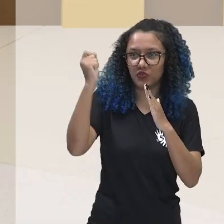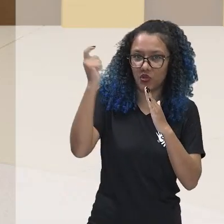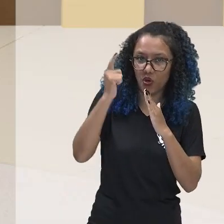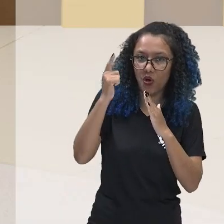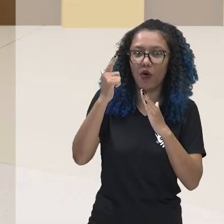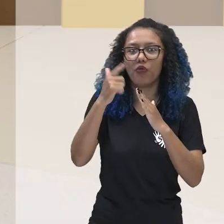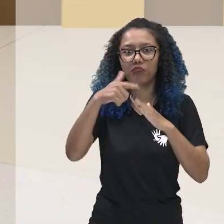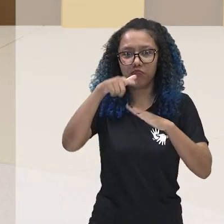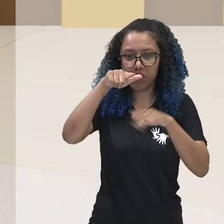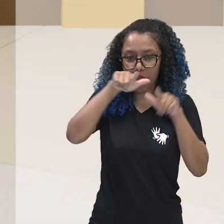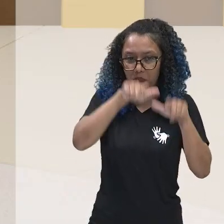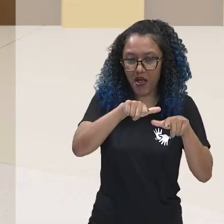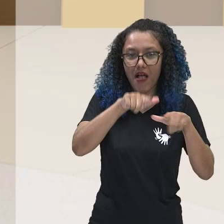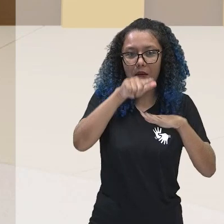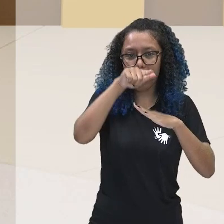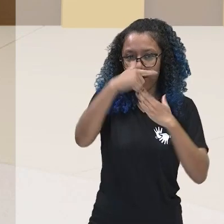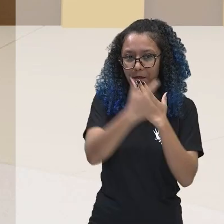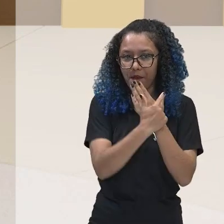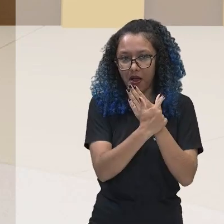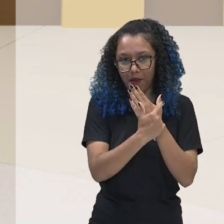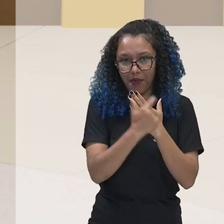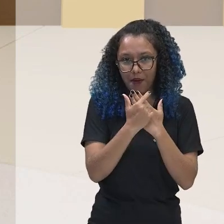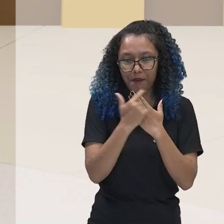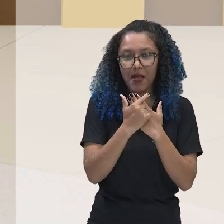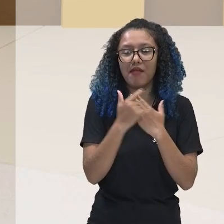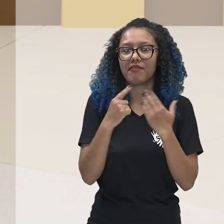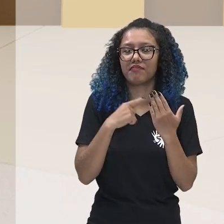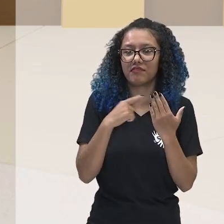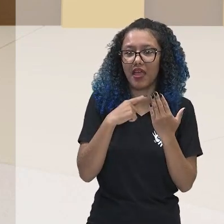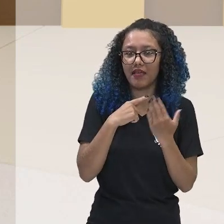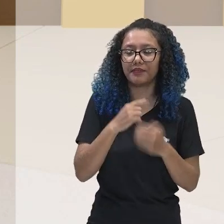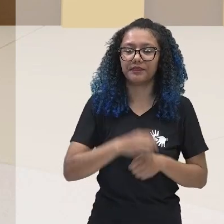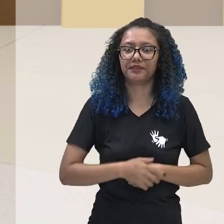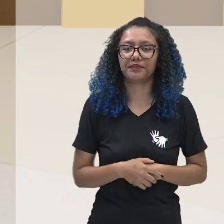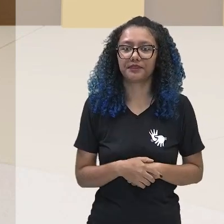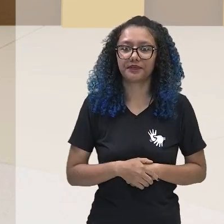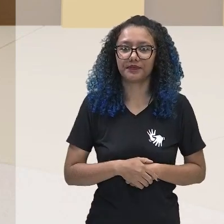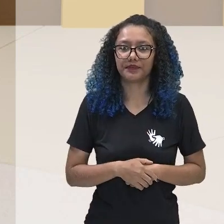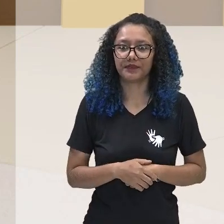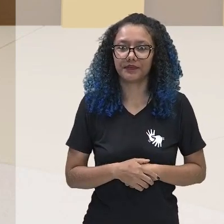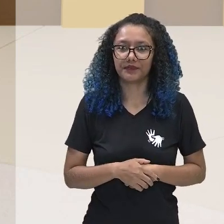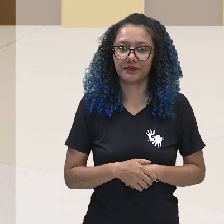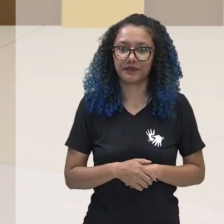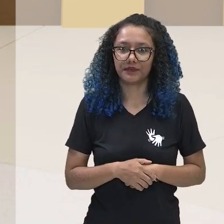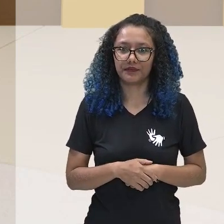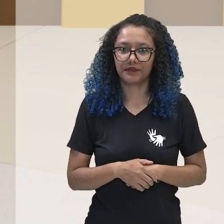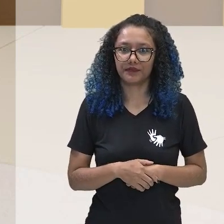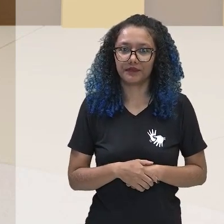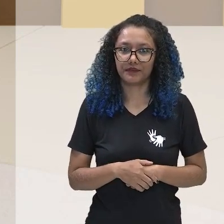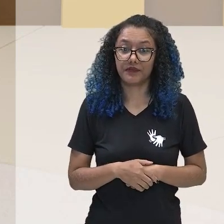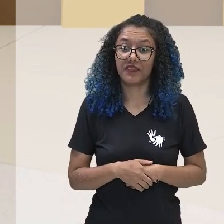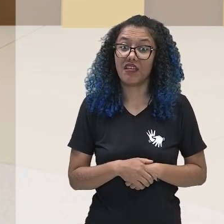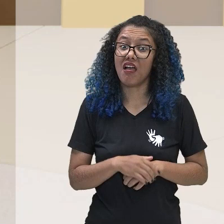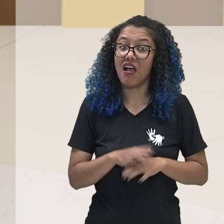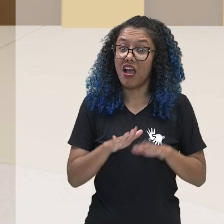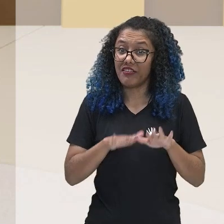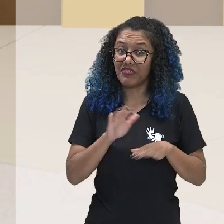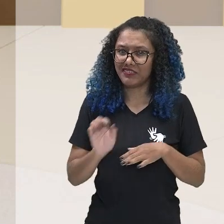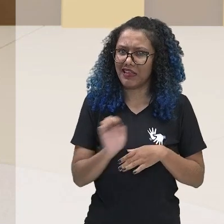Os painéis solares, os projetos aí para painéis solares estão até um pouquinho caros,